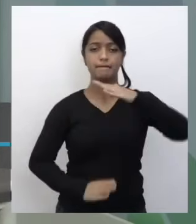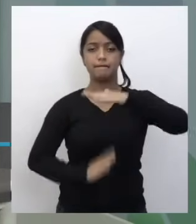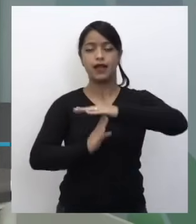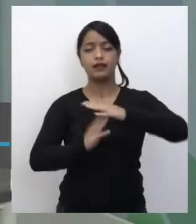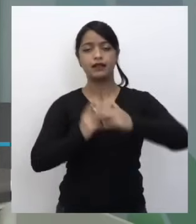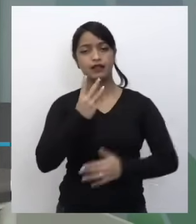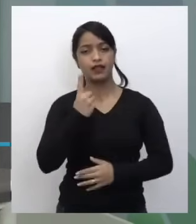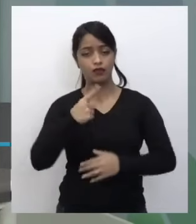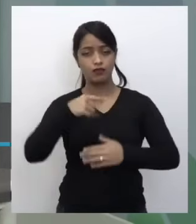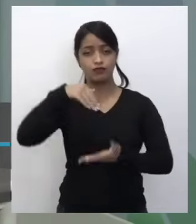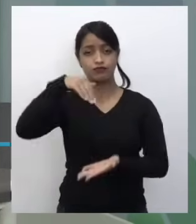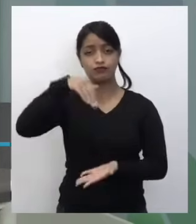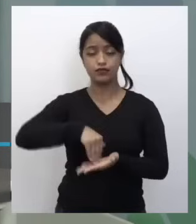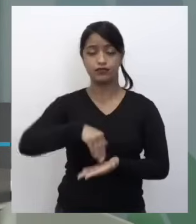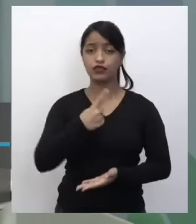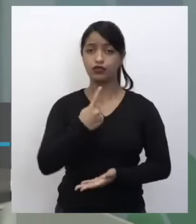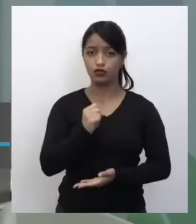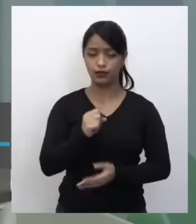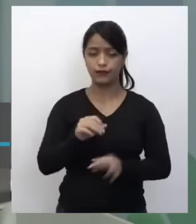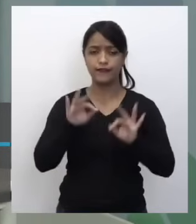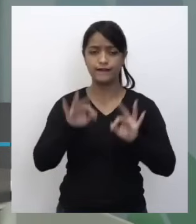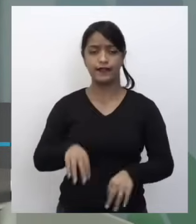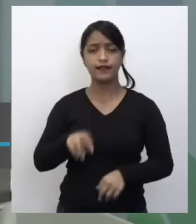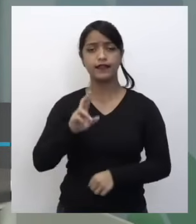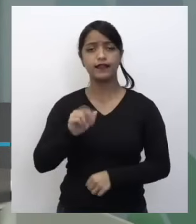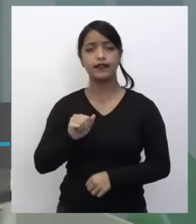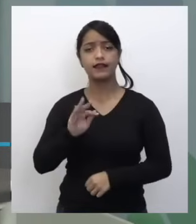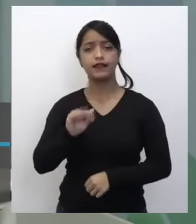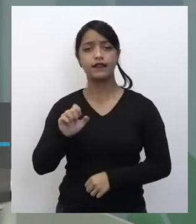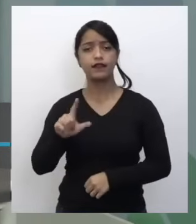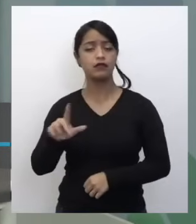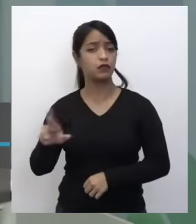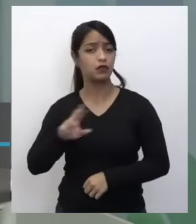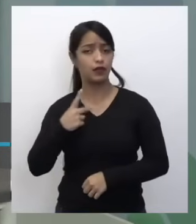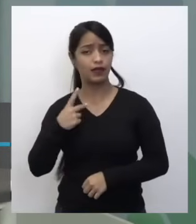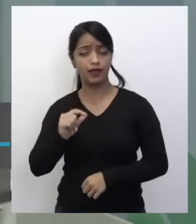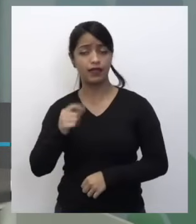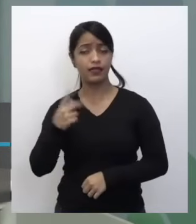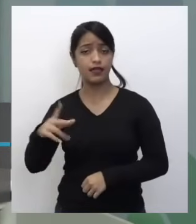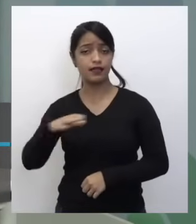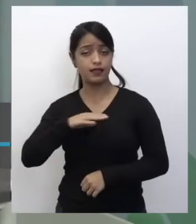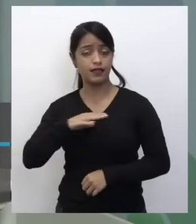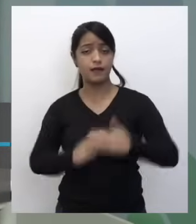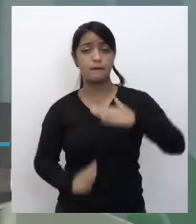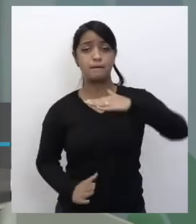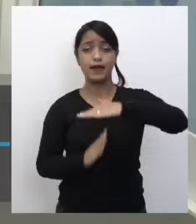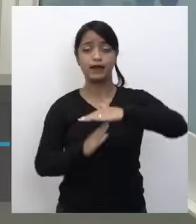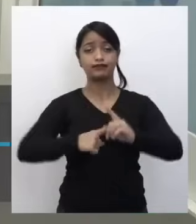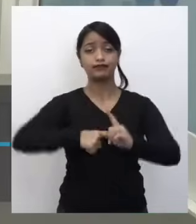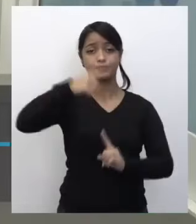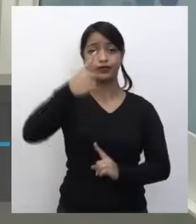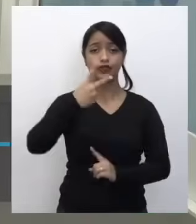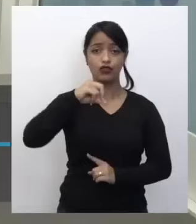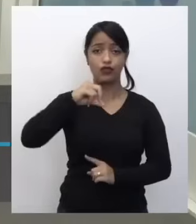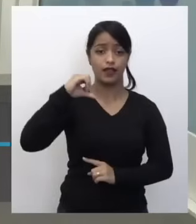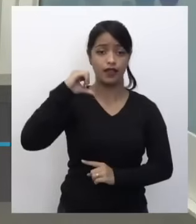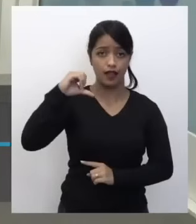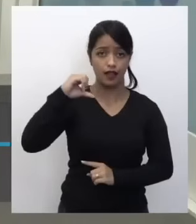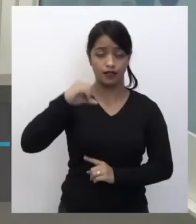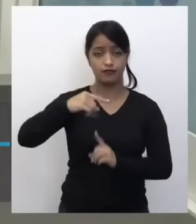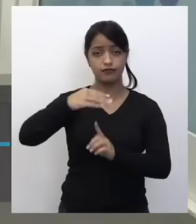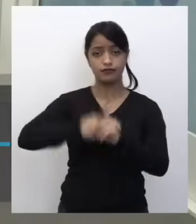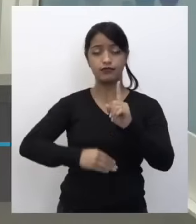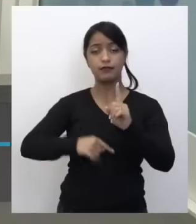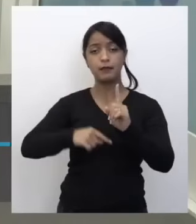o Rafael falou em Pirassununga, 29 graus a máxima e 23 graus a mínima. Nossa, que legal essa participação